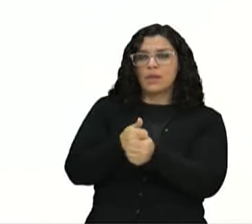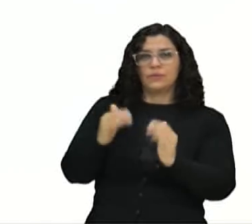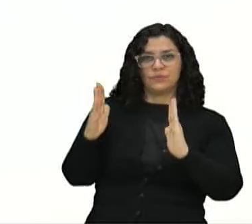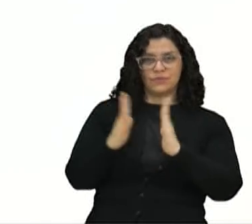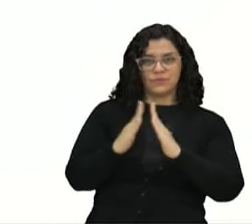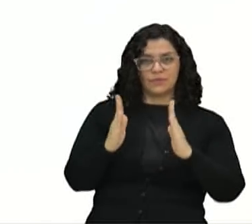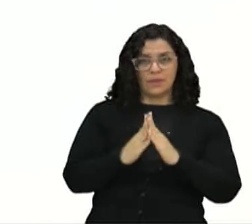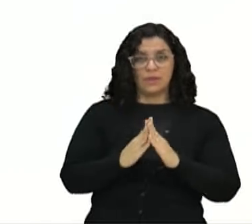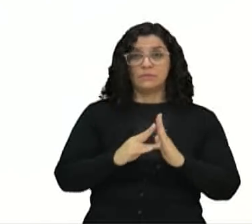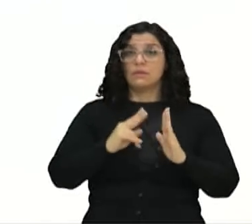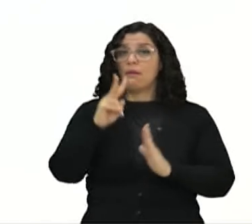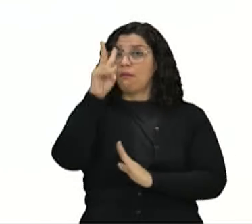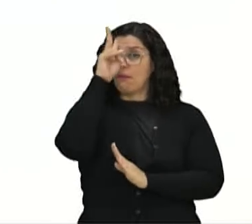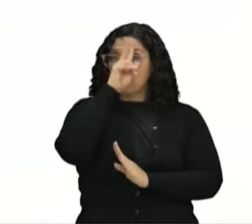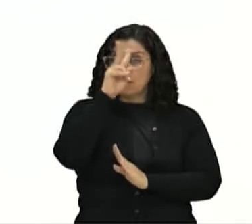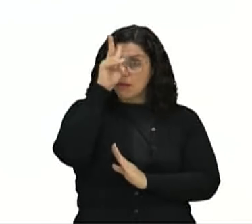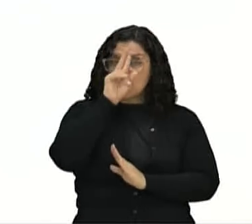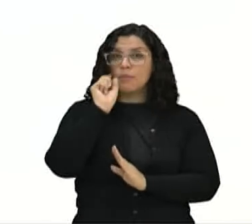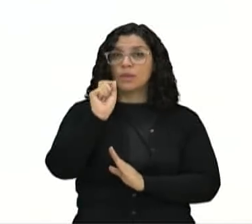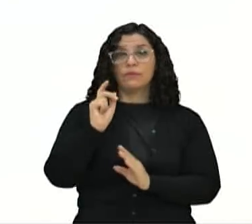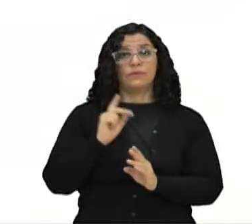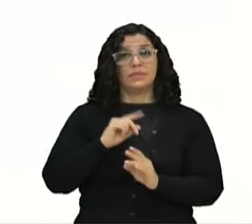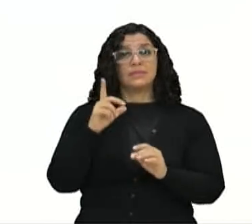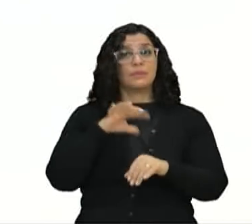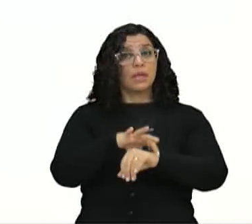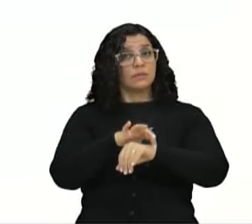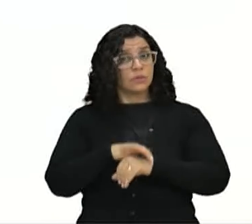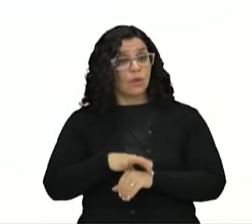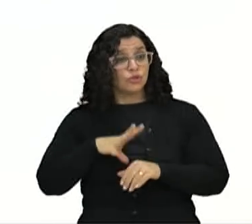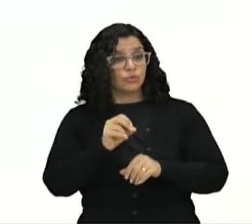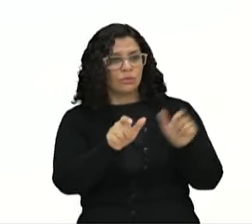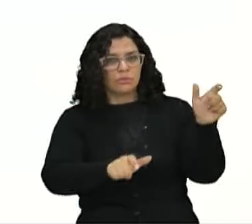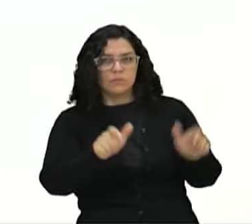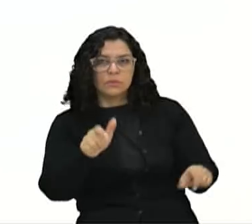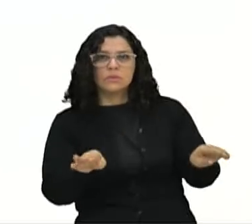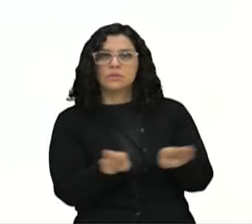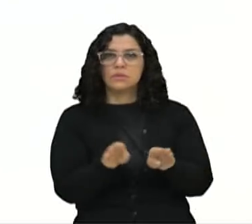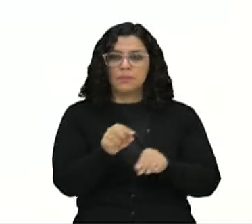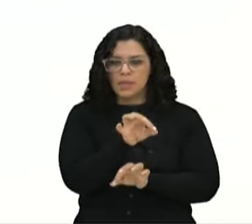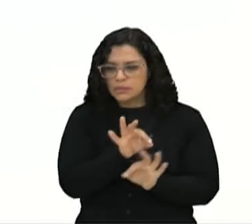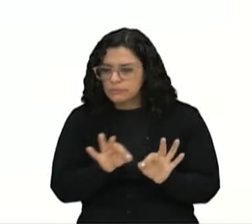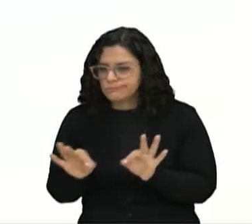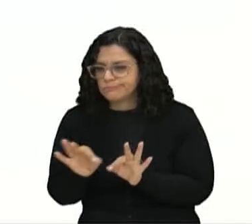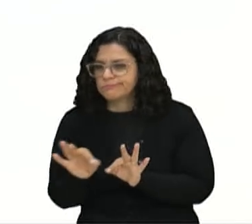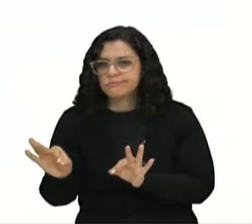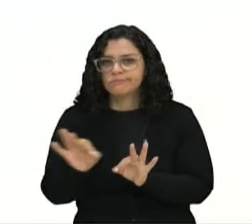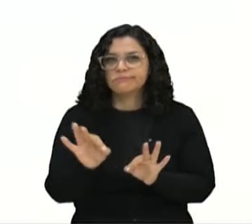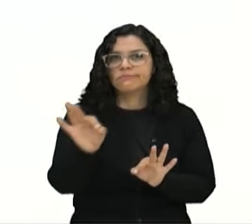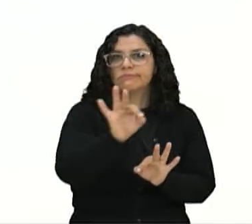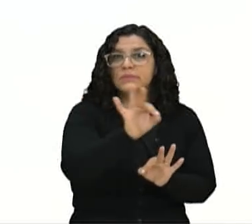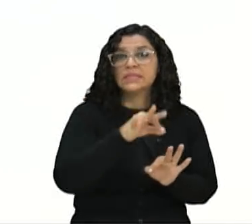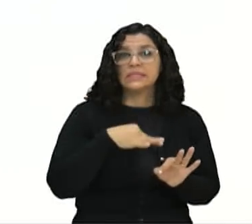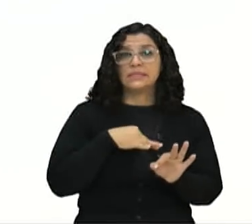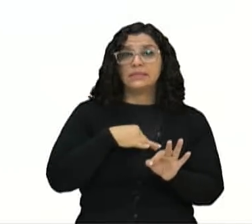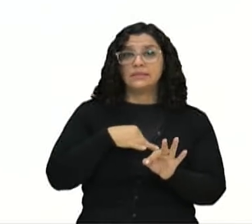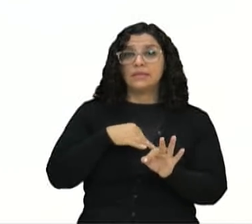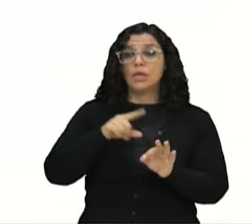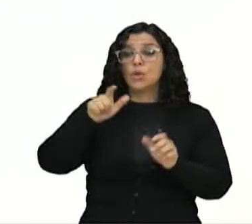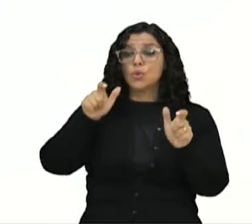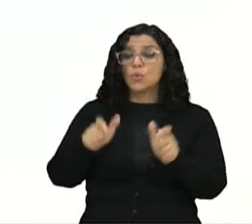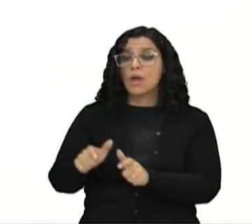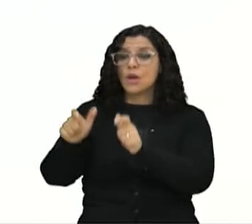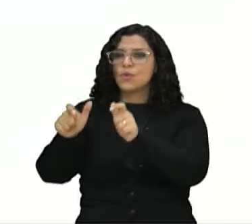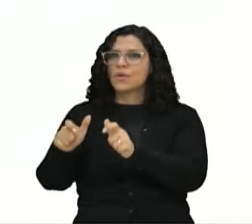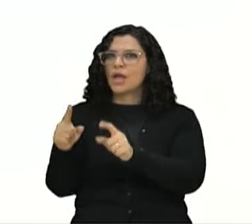casa. Lembre-se de considerar a segurança dos participantes e que o circuito deve conter diferentes graduações